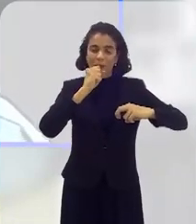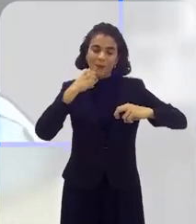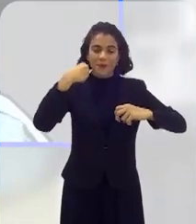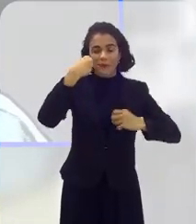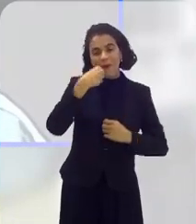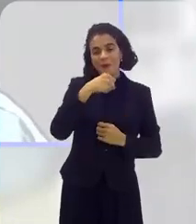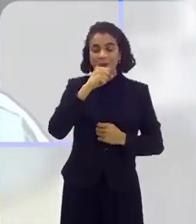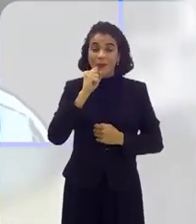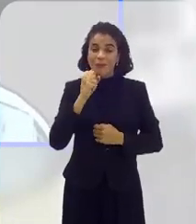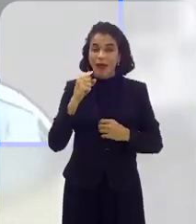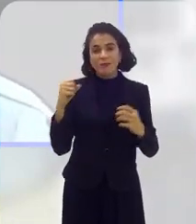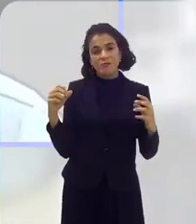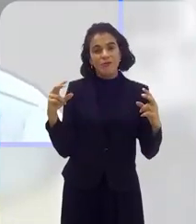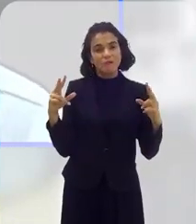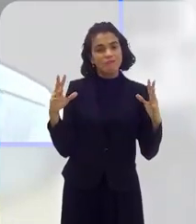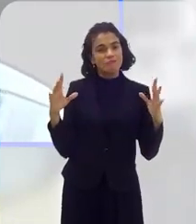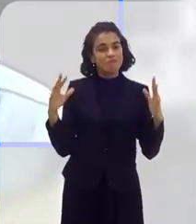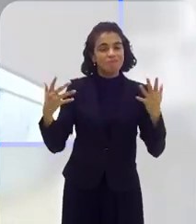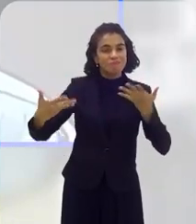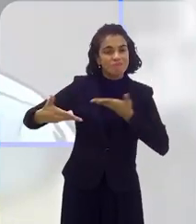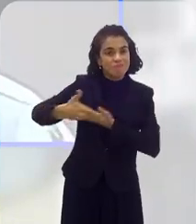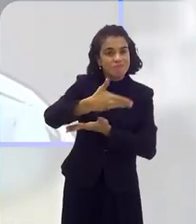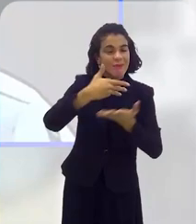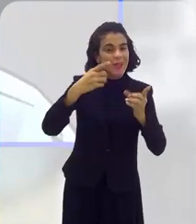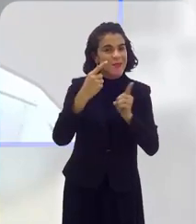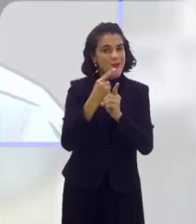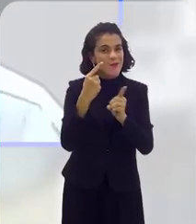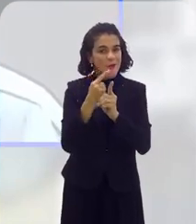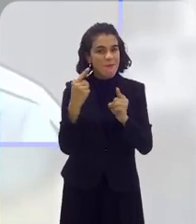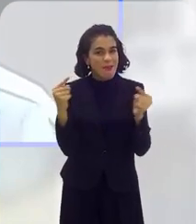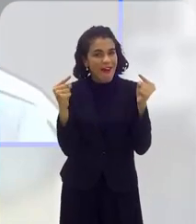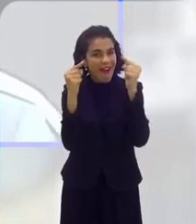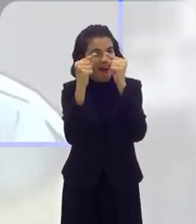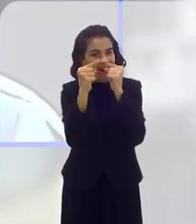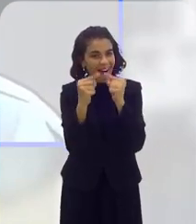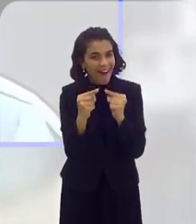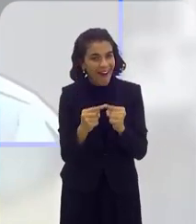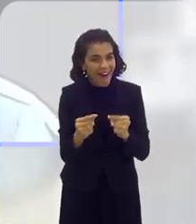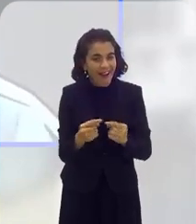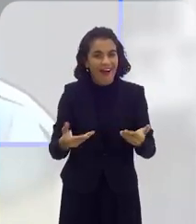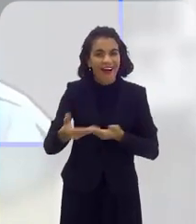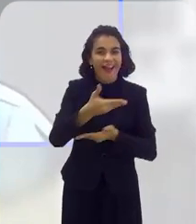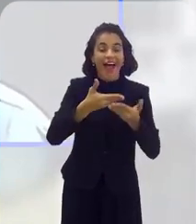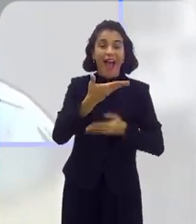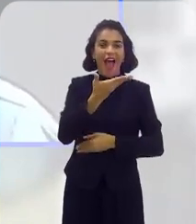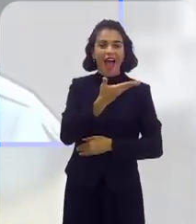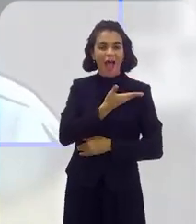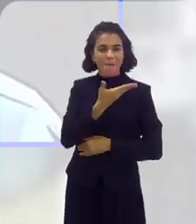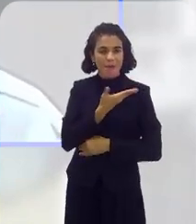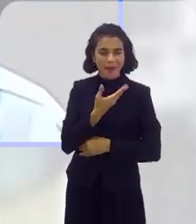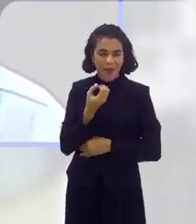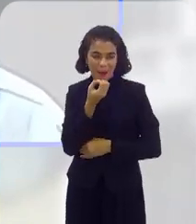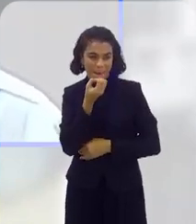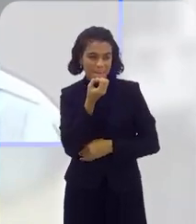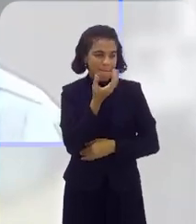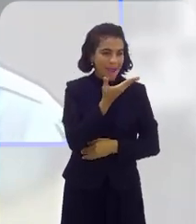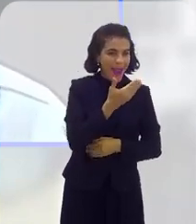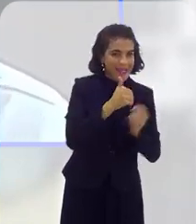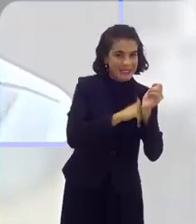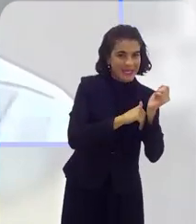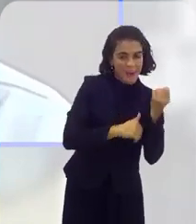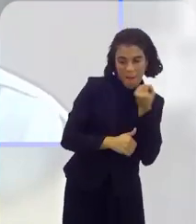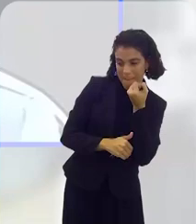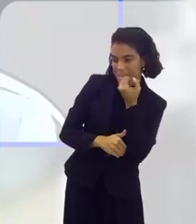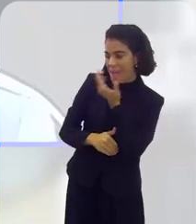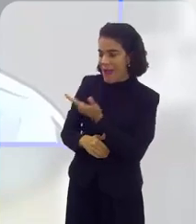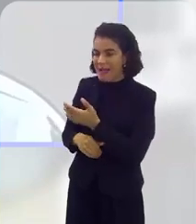bonde, elas foram se aproximando, descobrindo afinidades, se tornando amigas, confidentes,